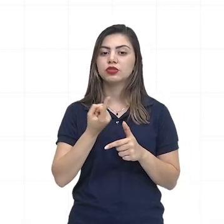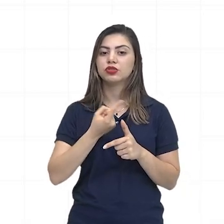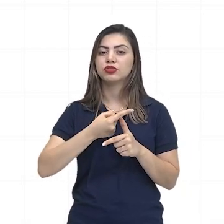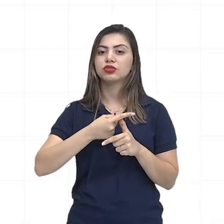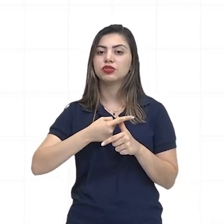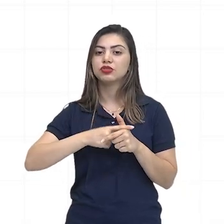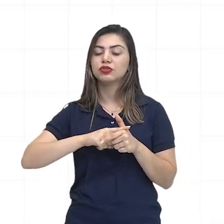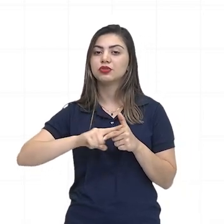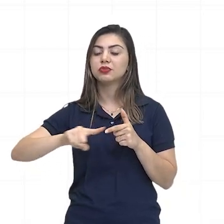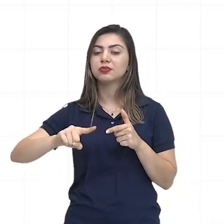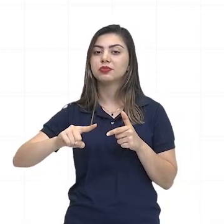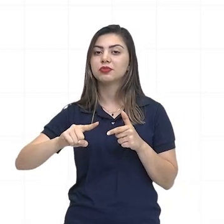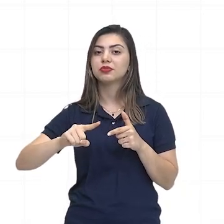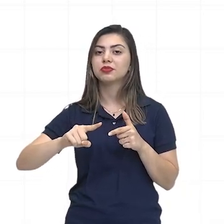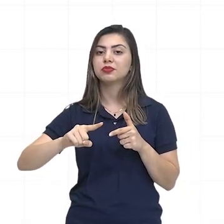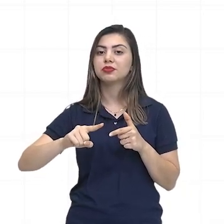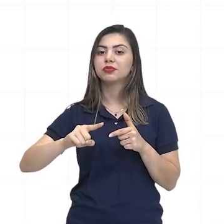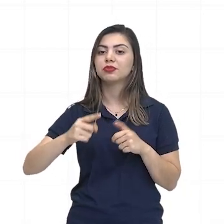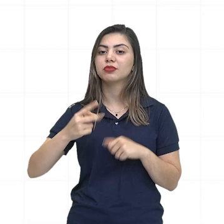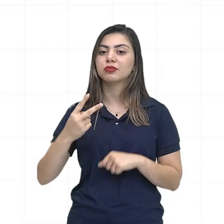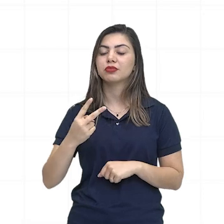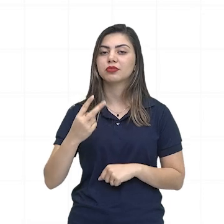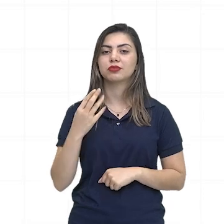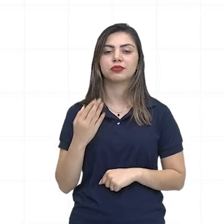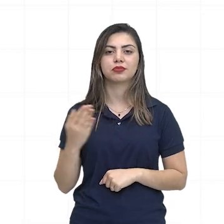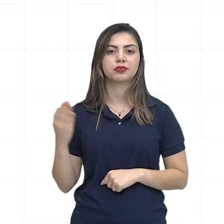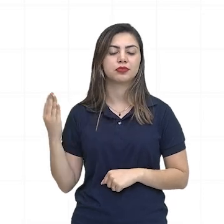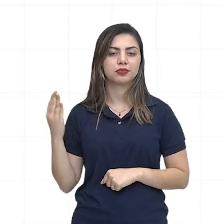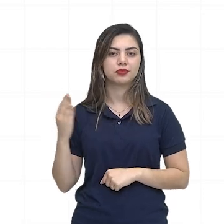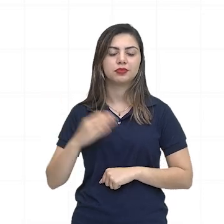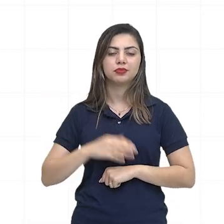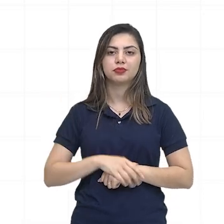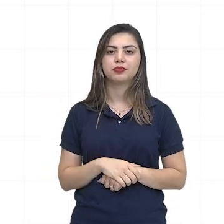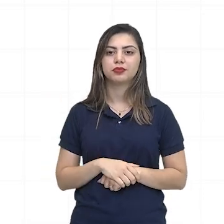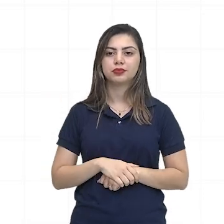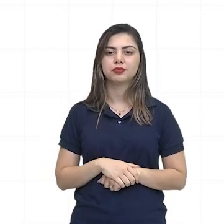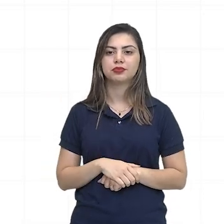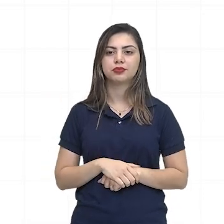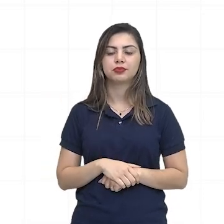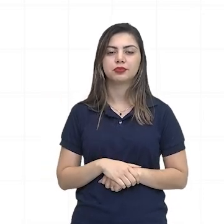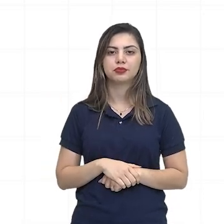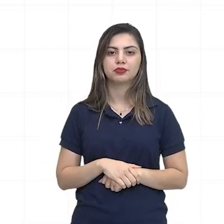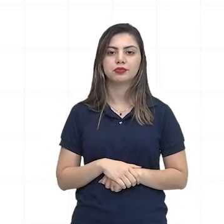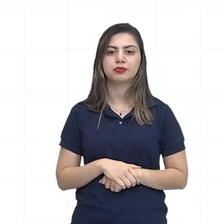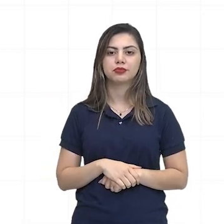76,50 e dividir por 2.